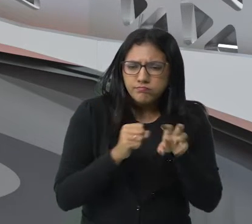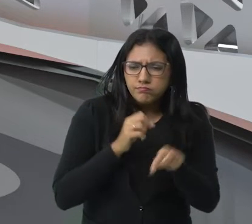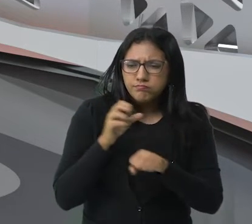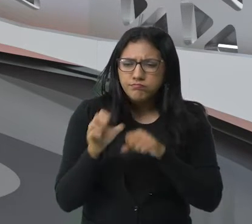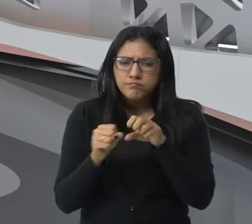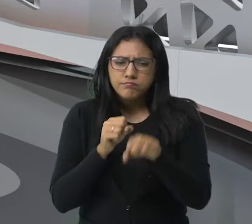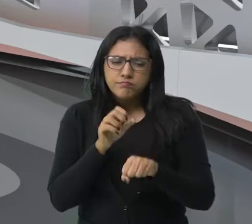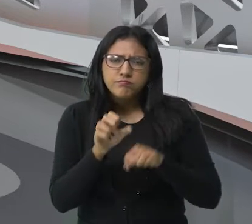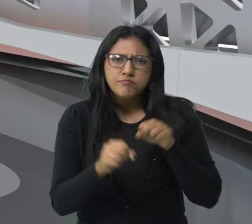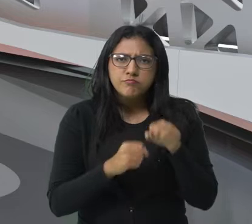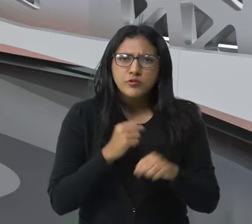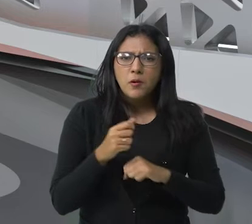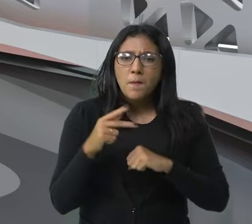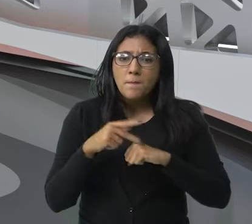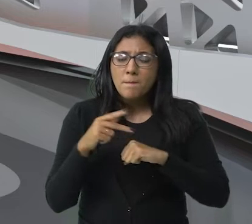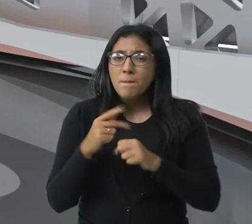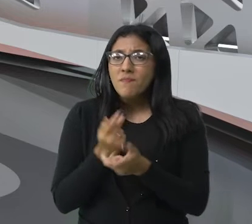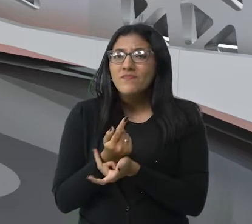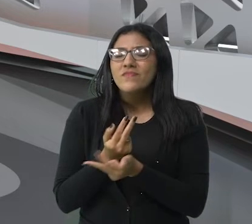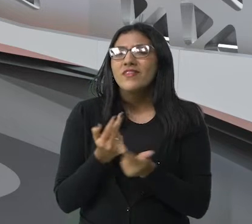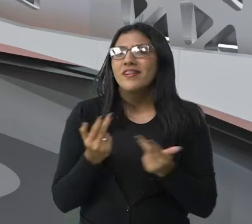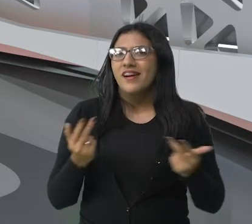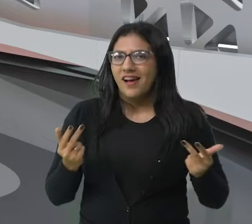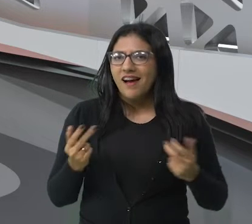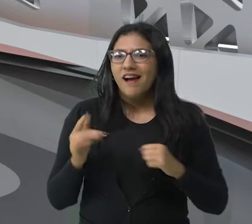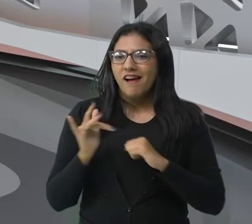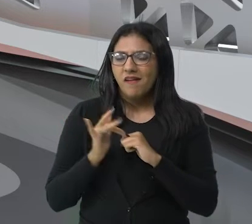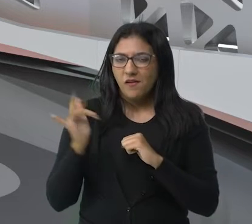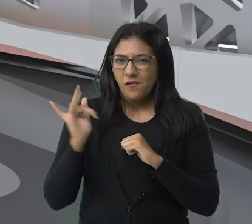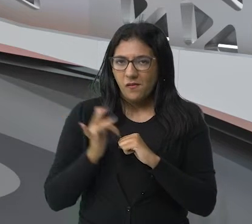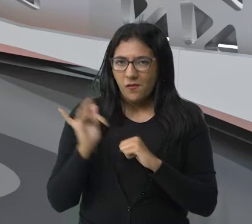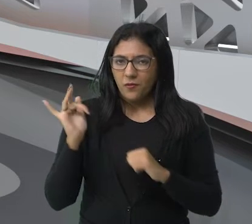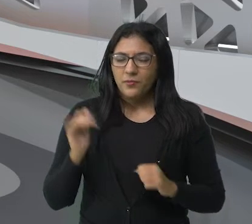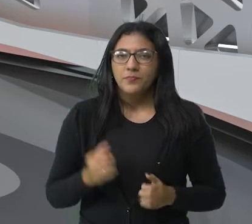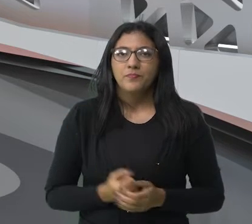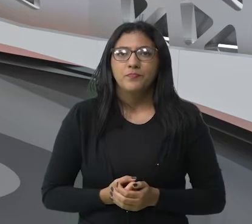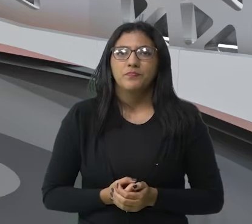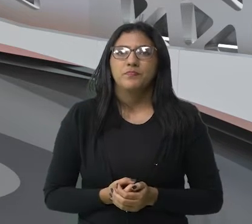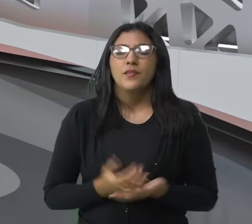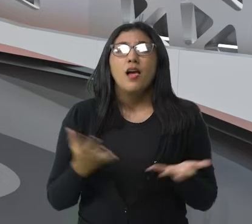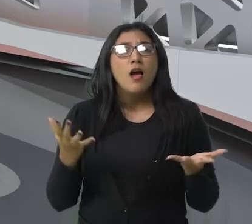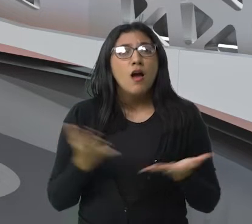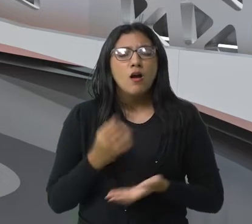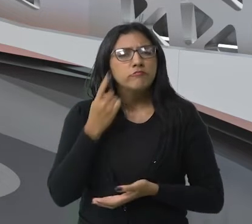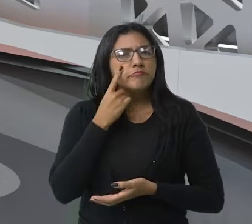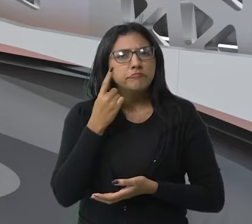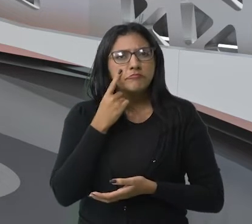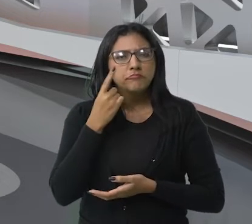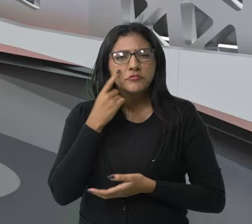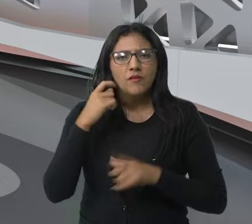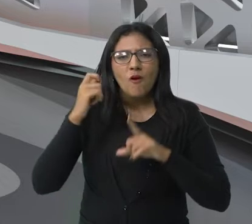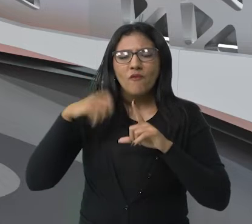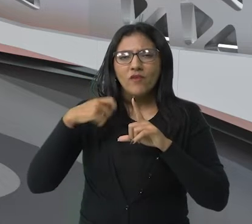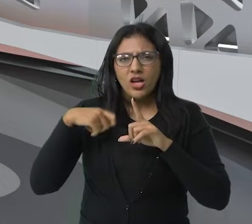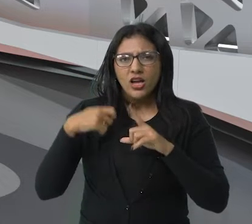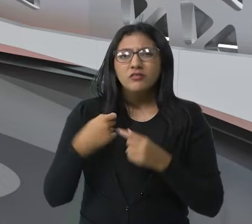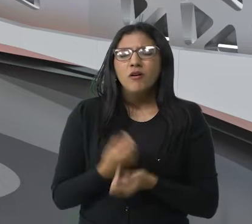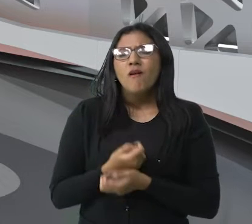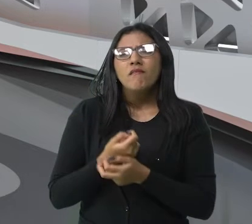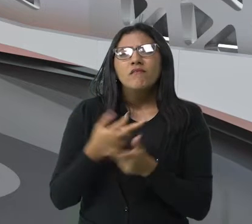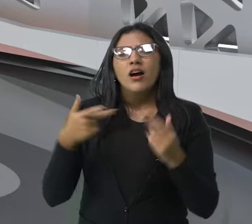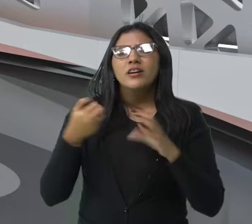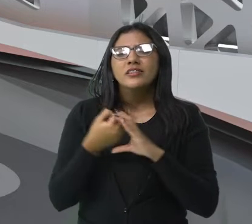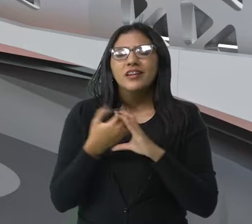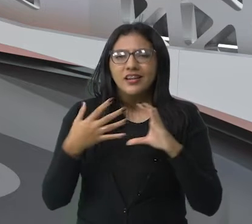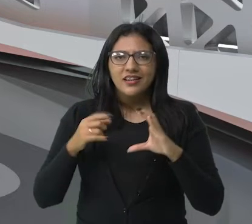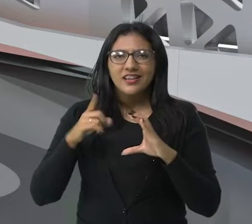pedras preciosas, tá? Nós vamos verificar agora uma animação em que vai mostrar pra gente muito essa parte em que